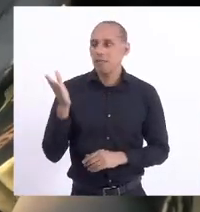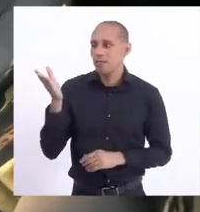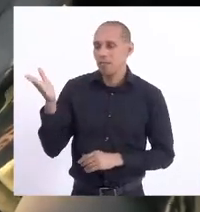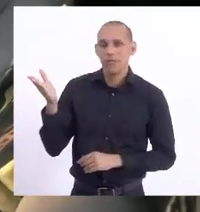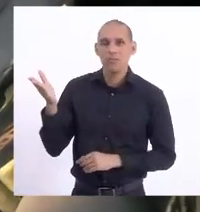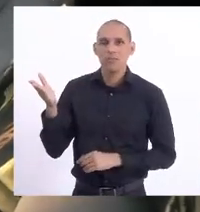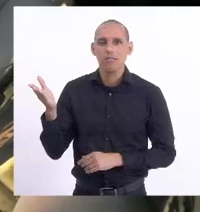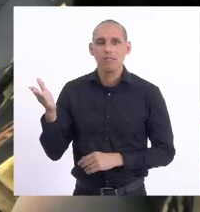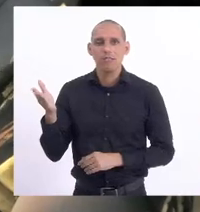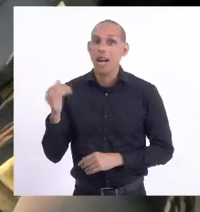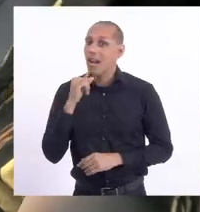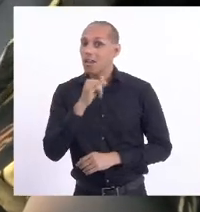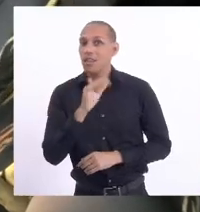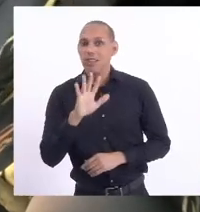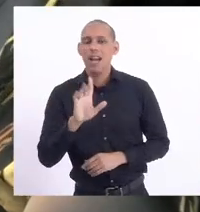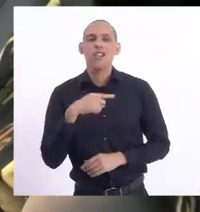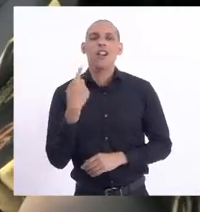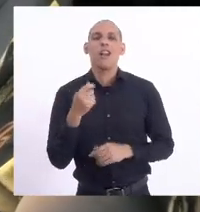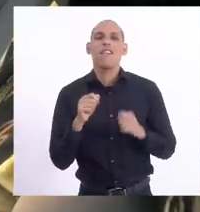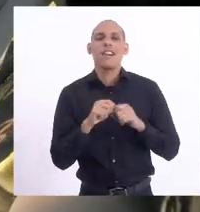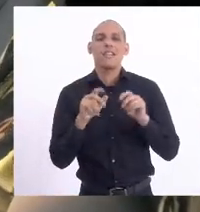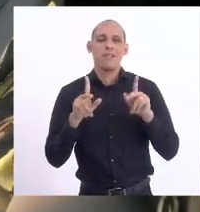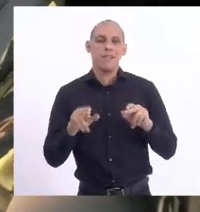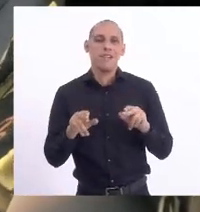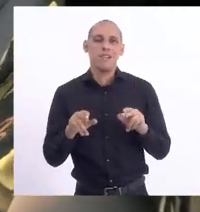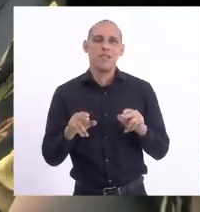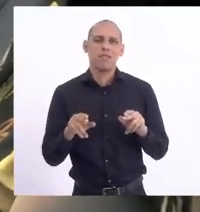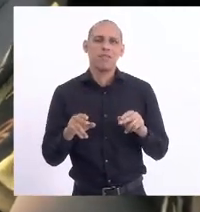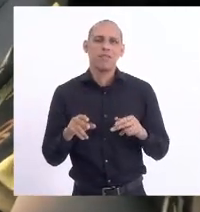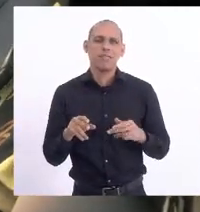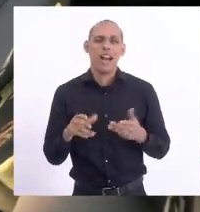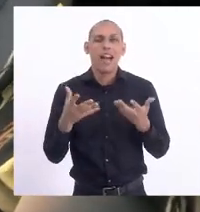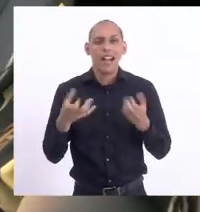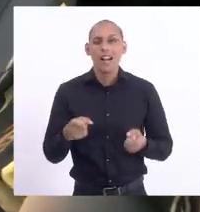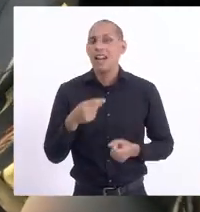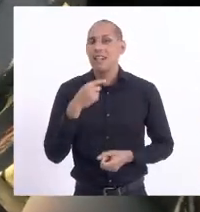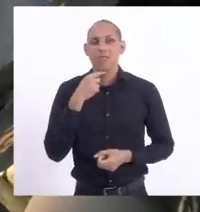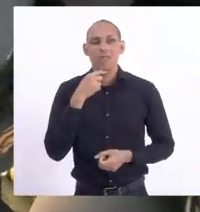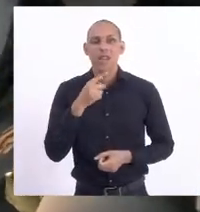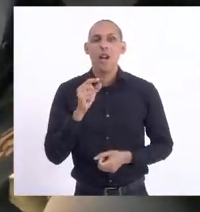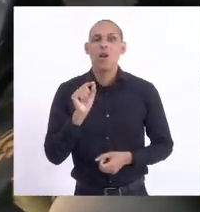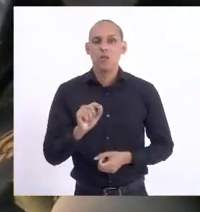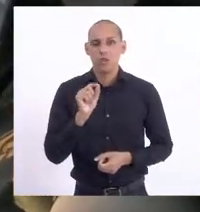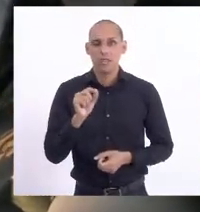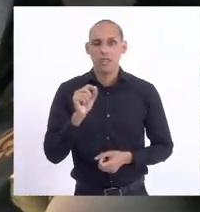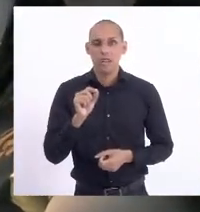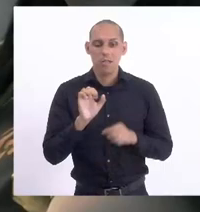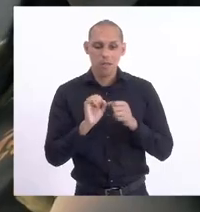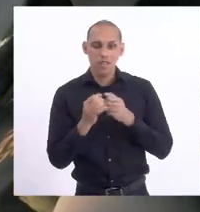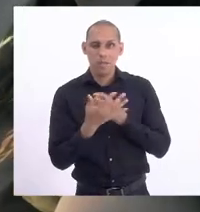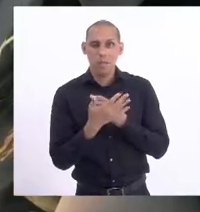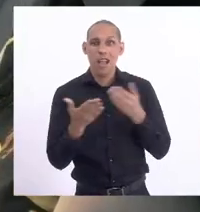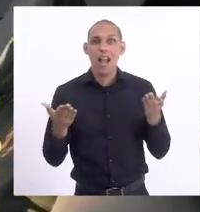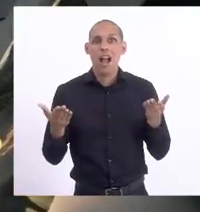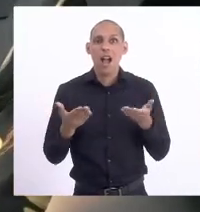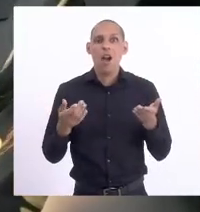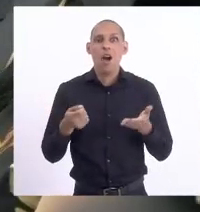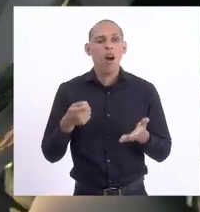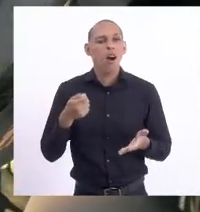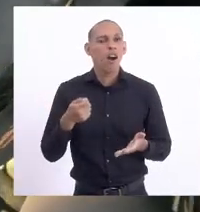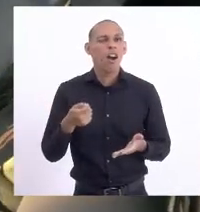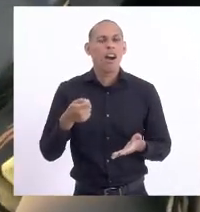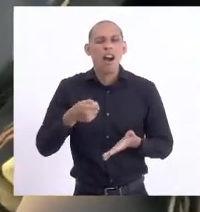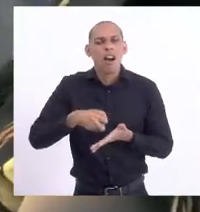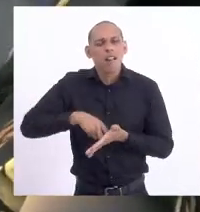a propaganda, a gente também vai fazer a nossa. É inadmissível, dentro da pandemia, o maior castigo da pandemia